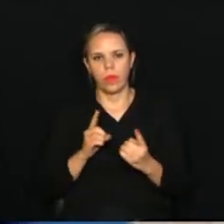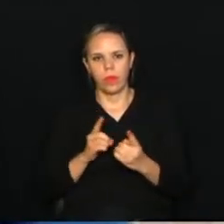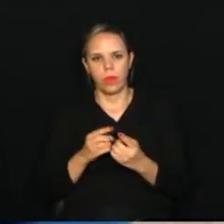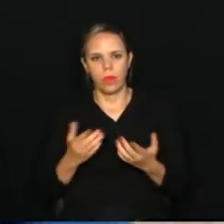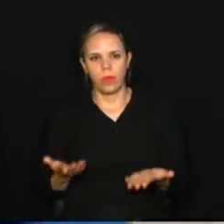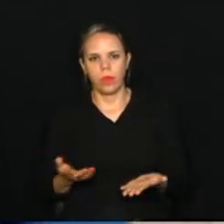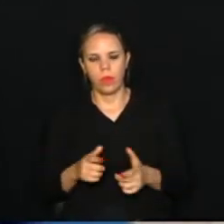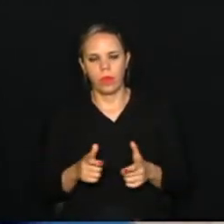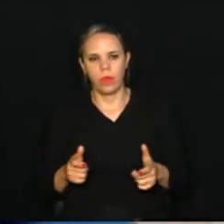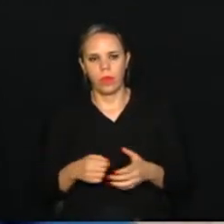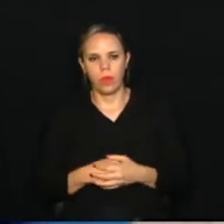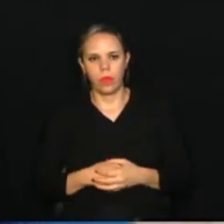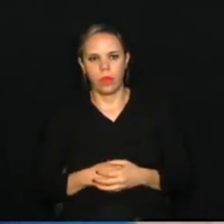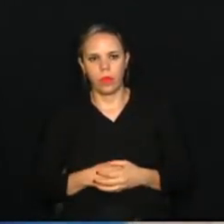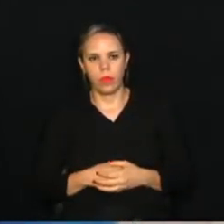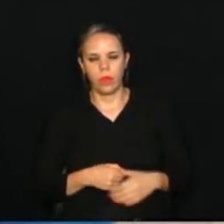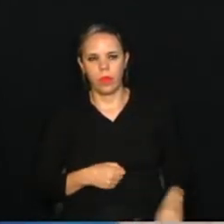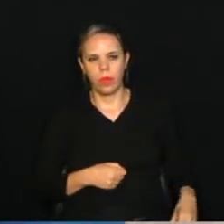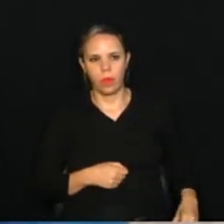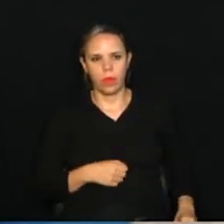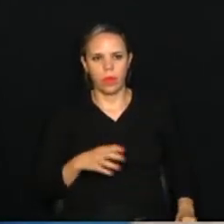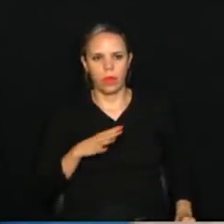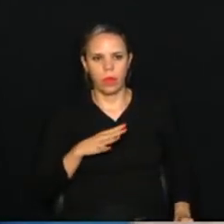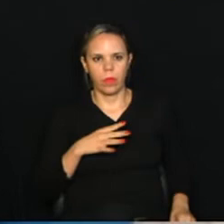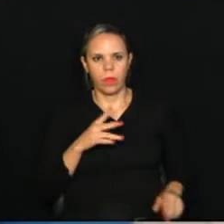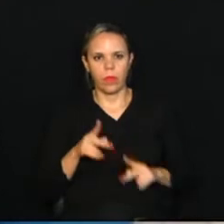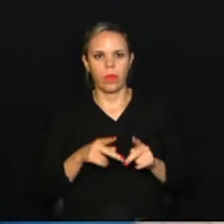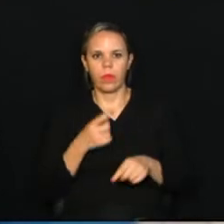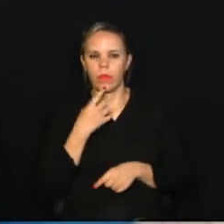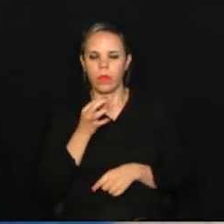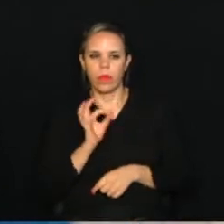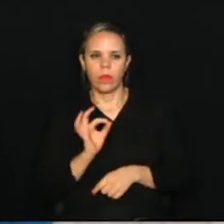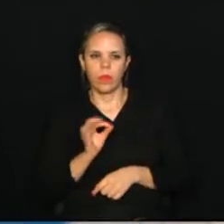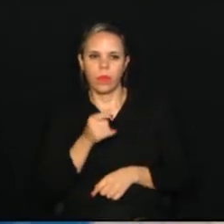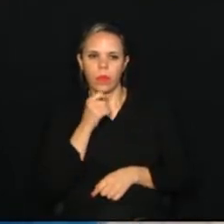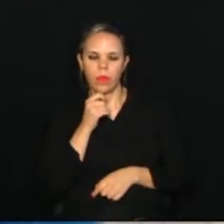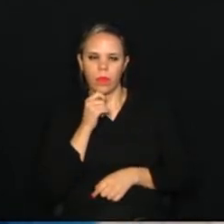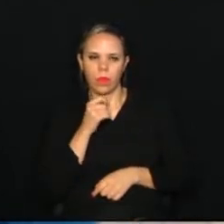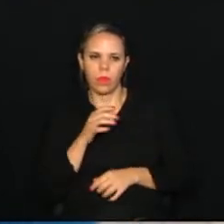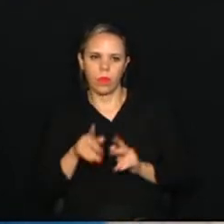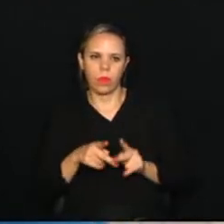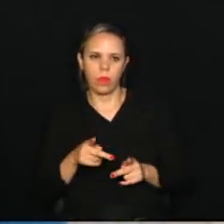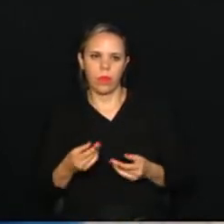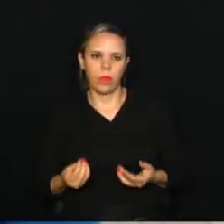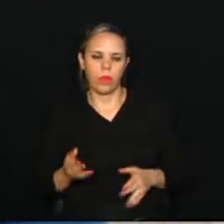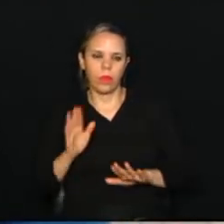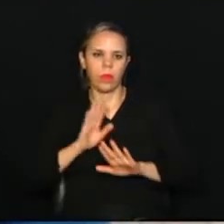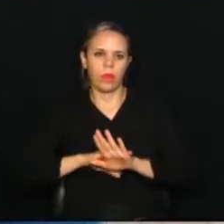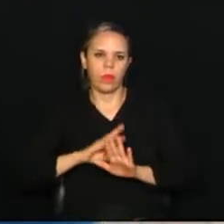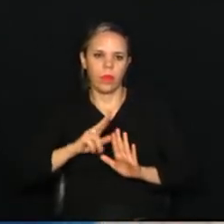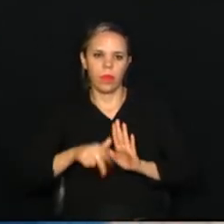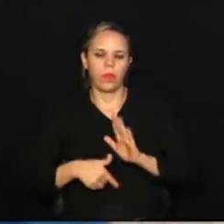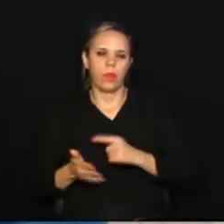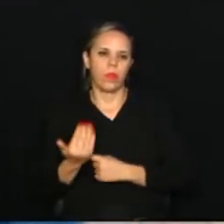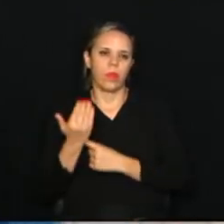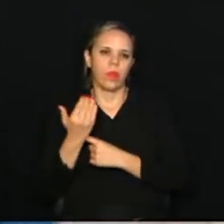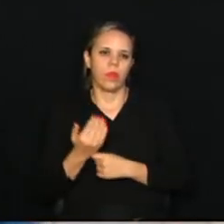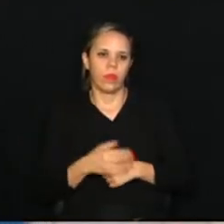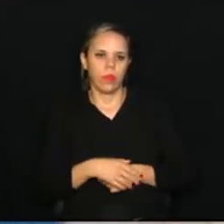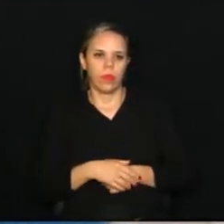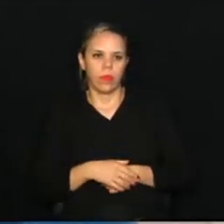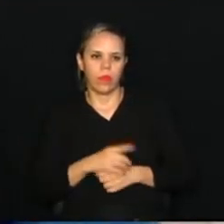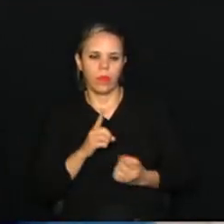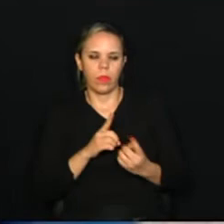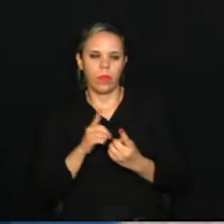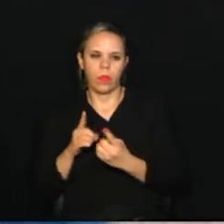muito grande aqui para a população. Muita gente não conhece a IMA, né? Mas a IMA, ela está por trás de várias tecnologias, vários